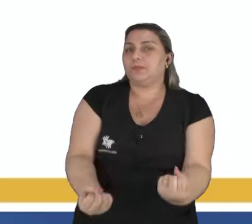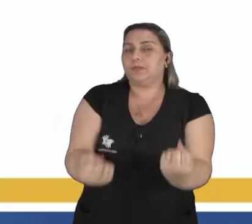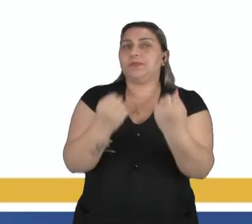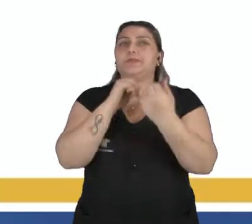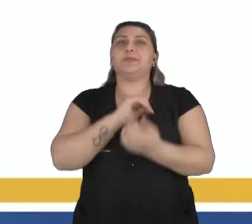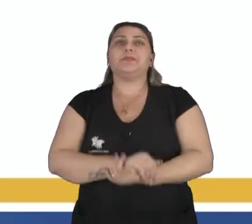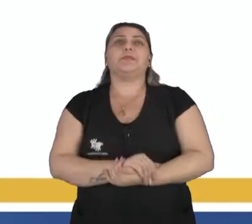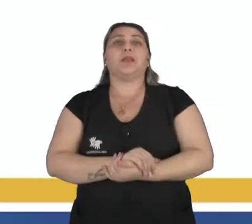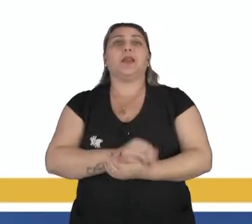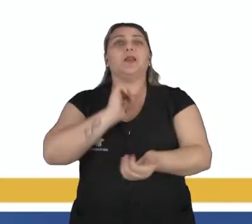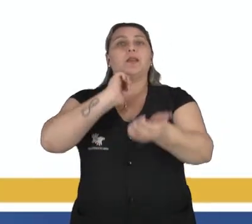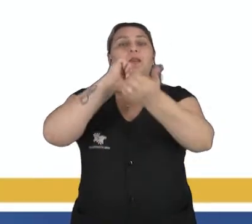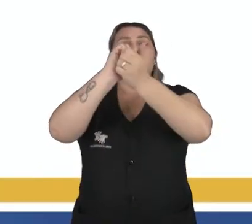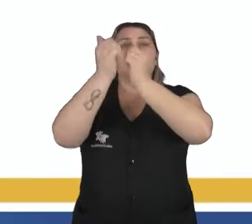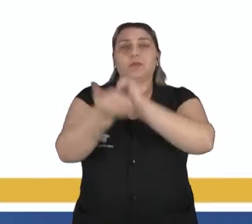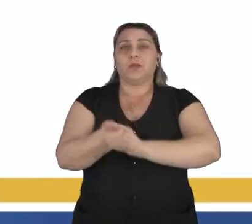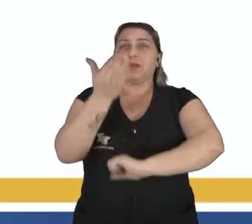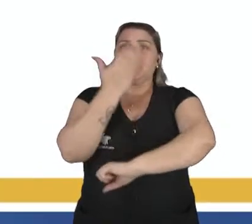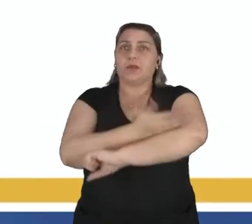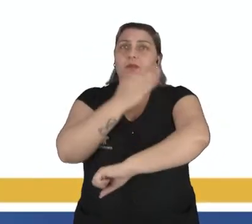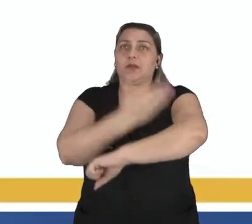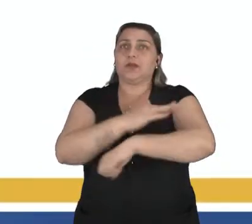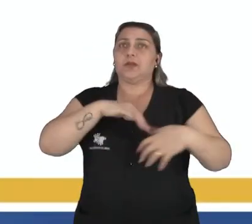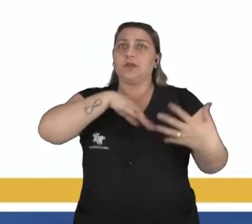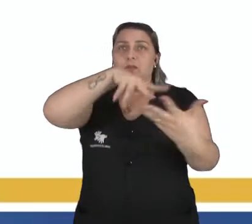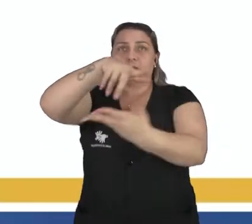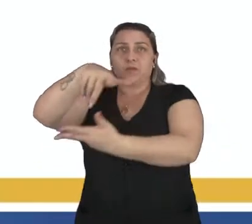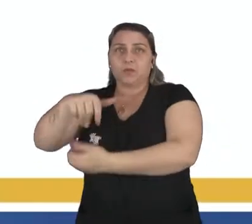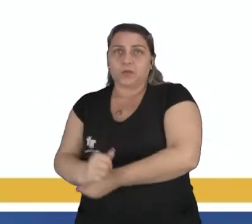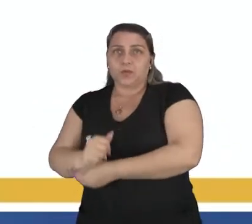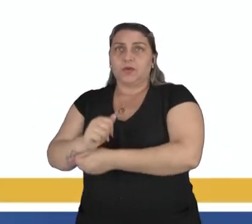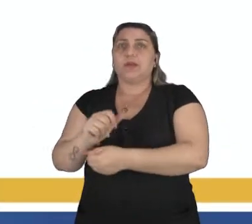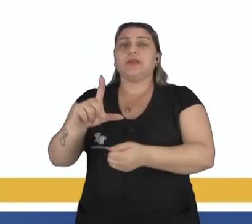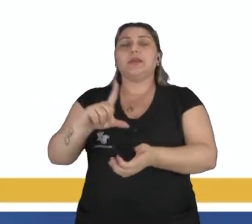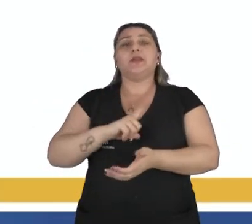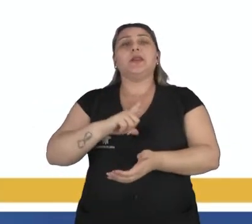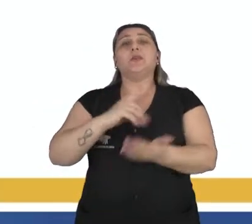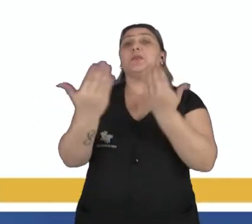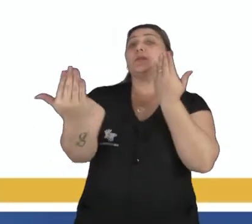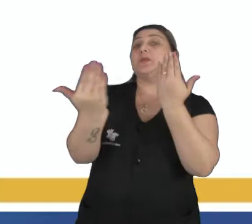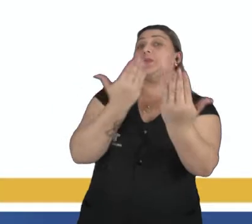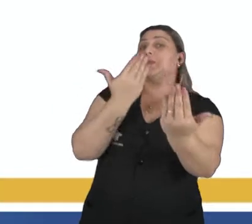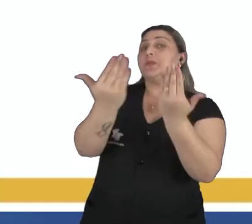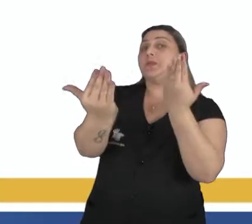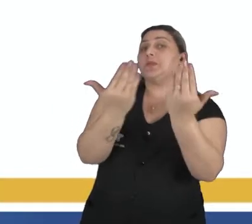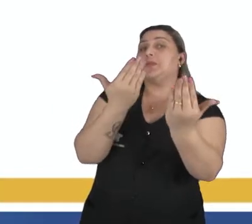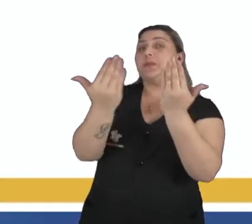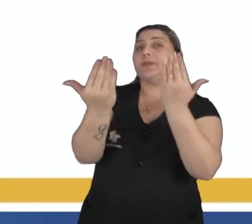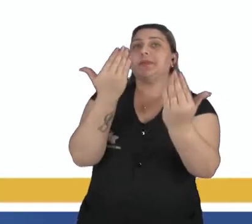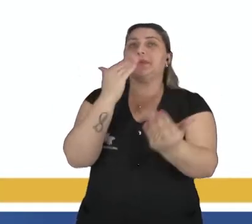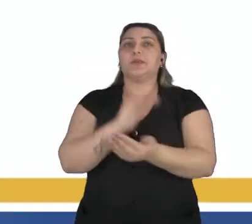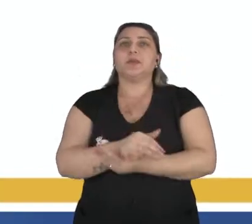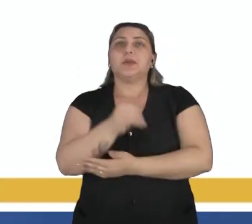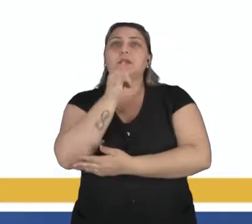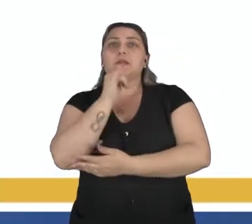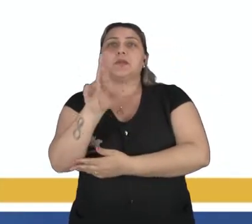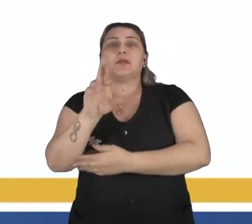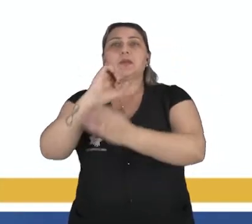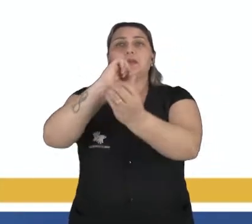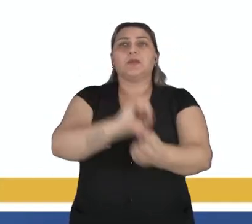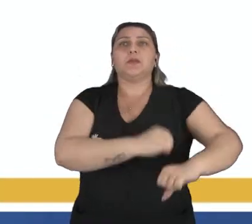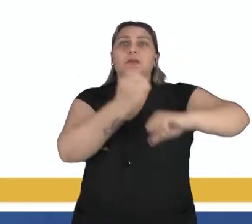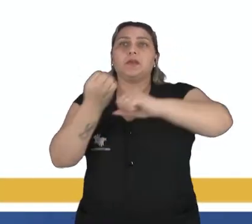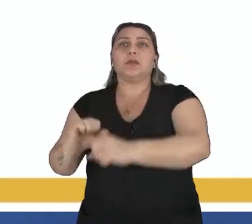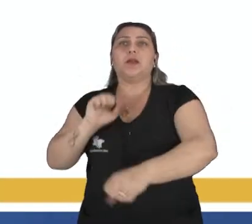peso. Muitos esportes praticados no mundo todo, têm esse princípio de comparação. Por exemplo, o